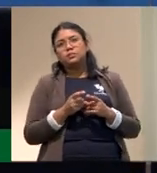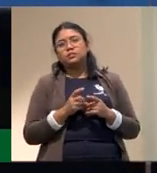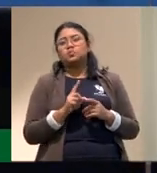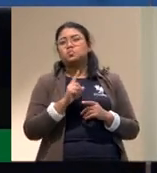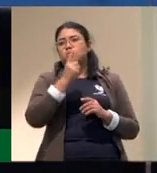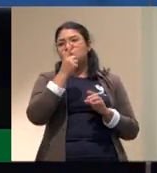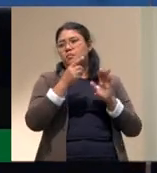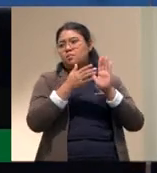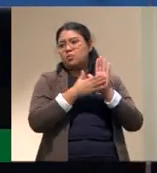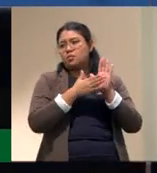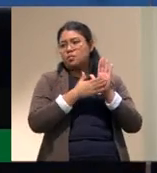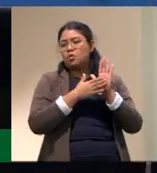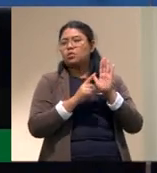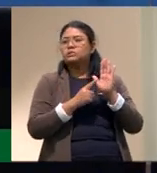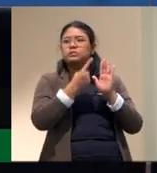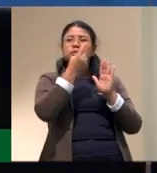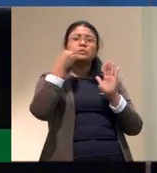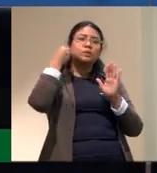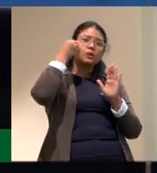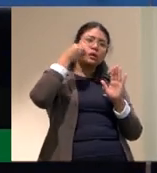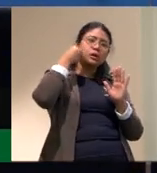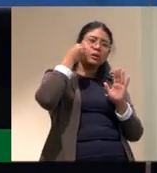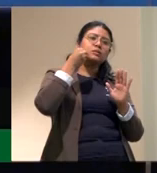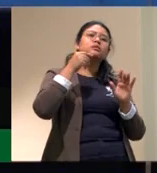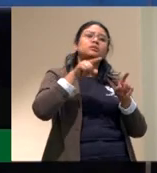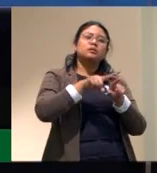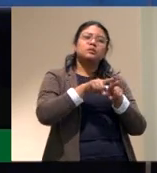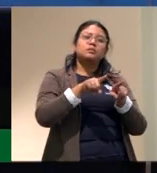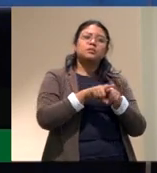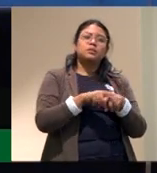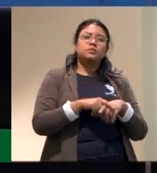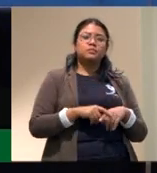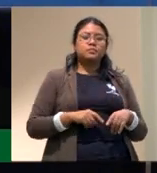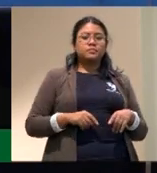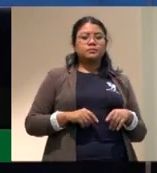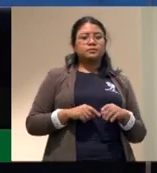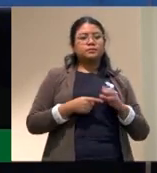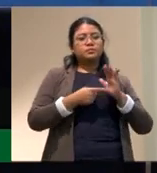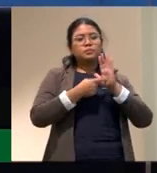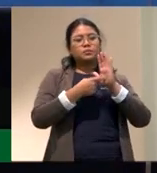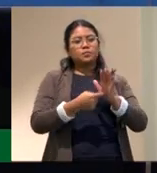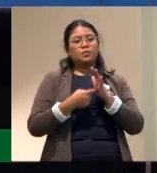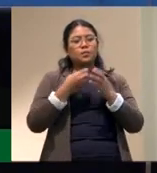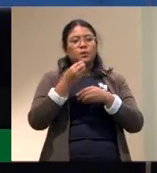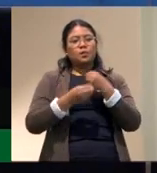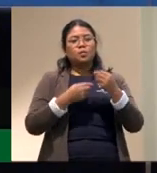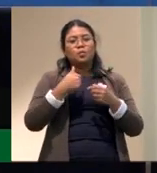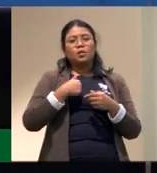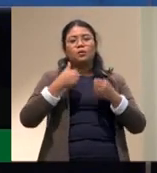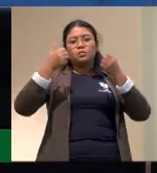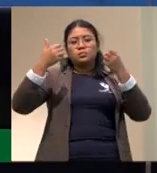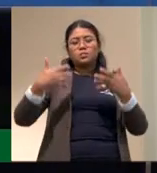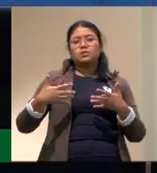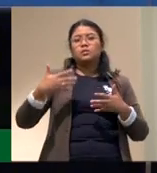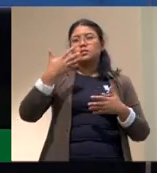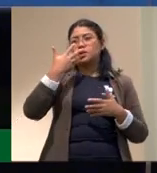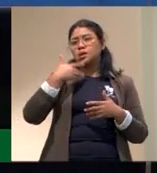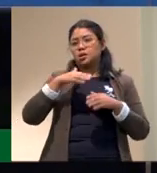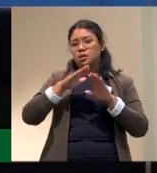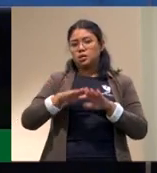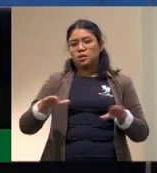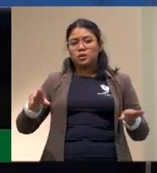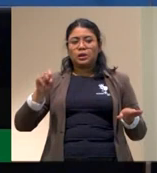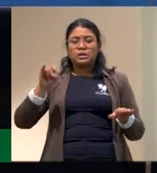proposição de uma experiência, vai resultar numa forma como eu falo com a criança, né? Se